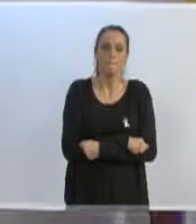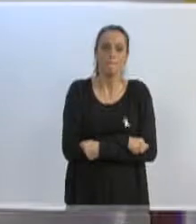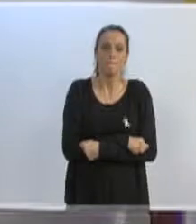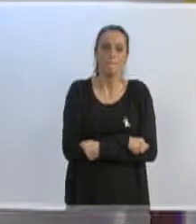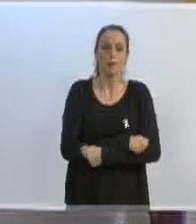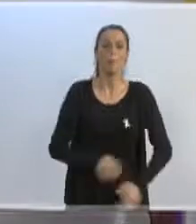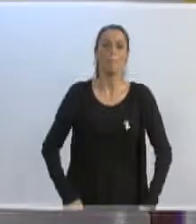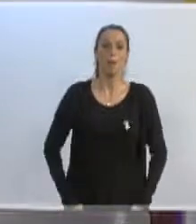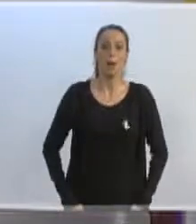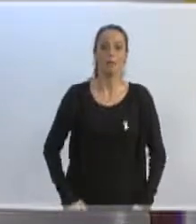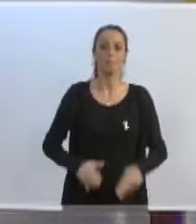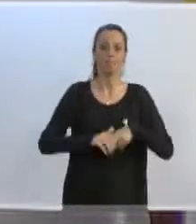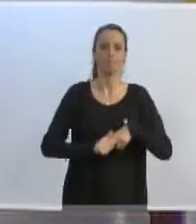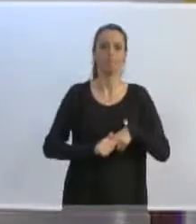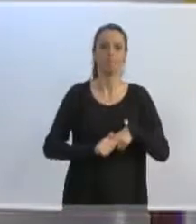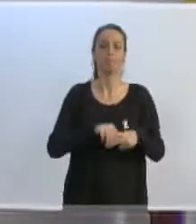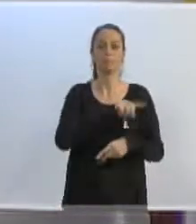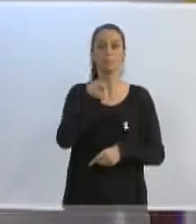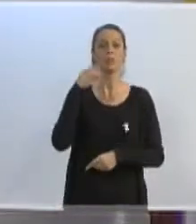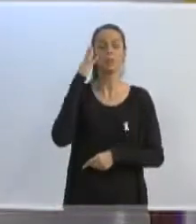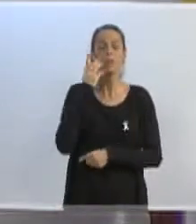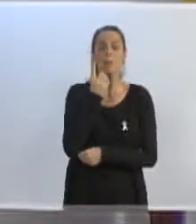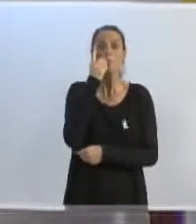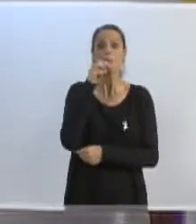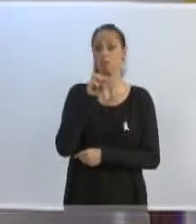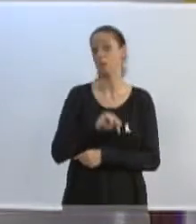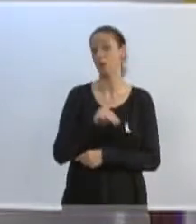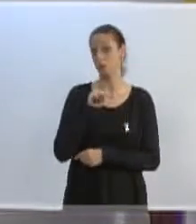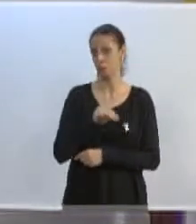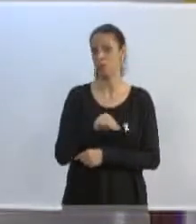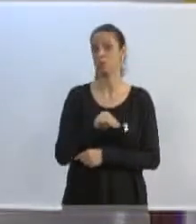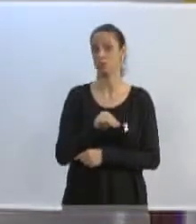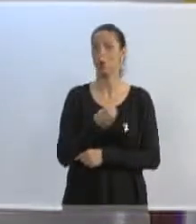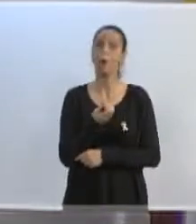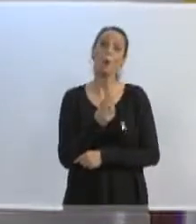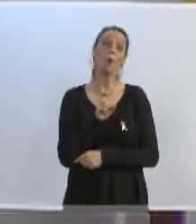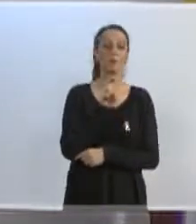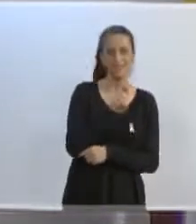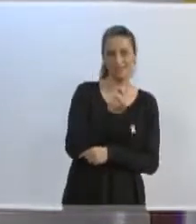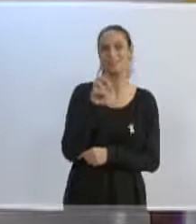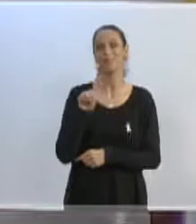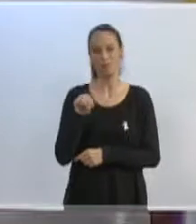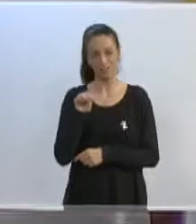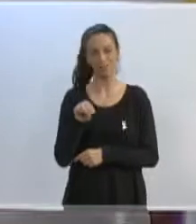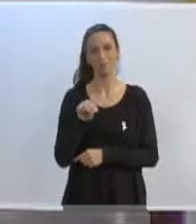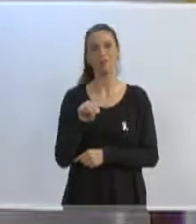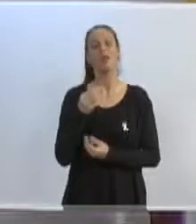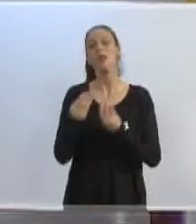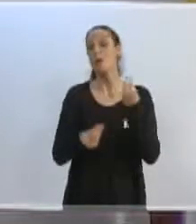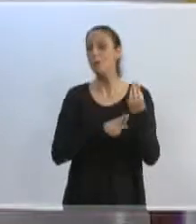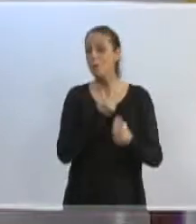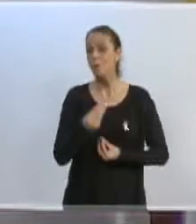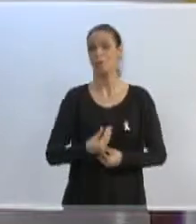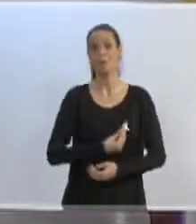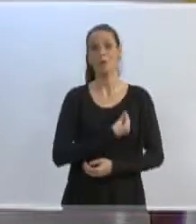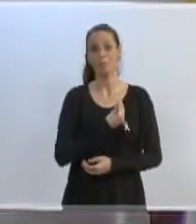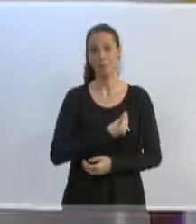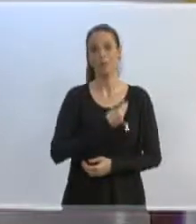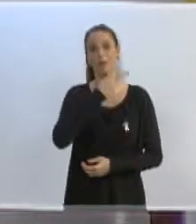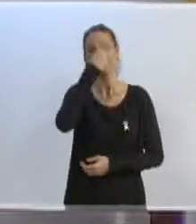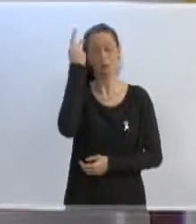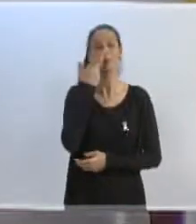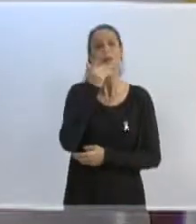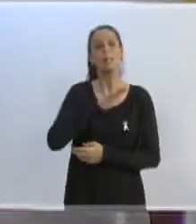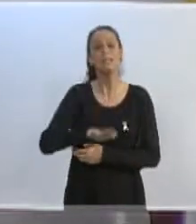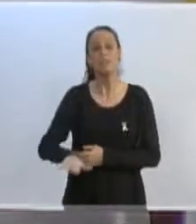as pernas, para vocês saberem por 1 minuto, ou, nesse caso, 5, como é a vida das nossas